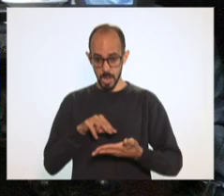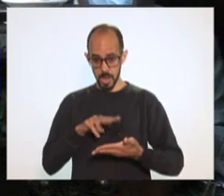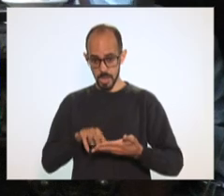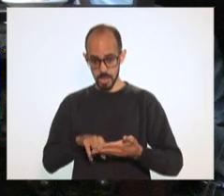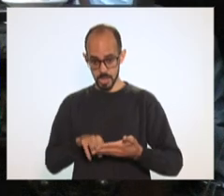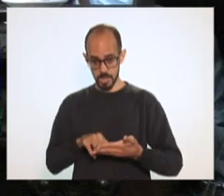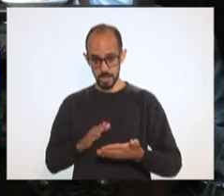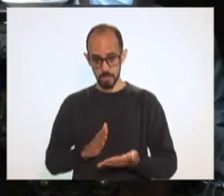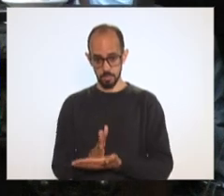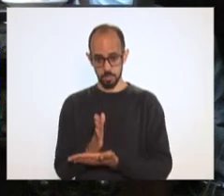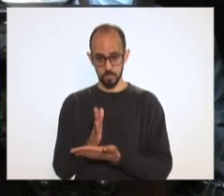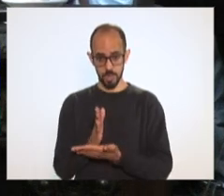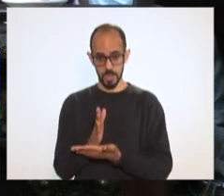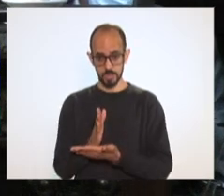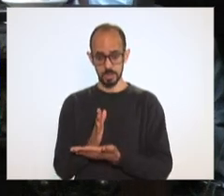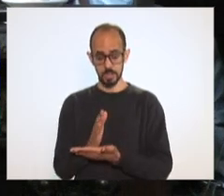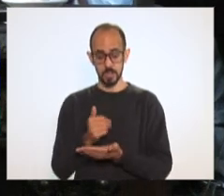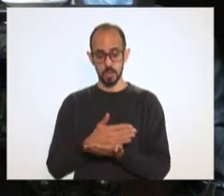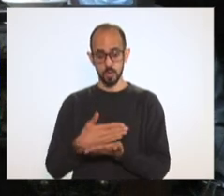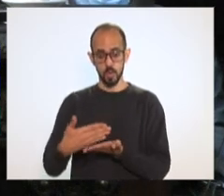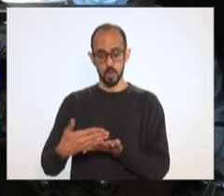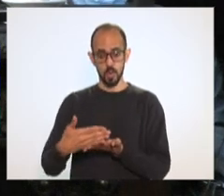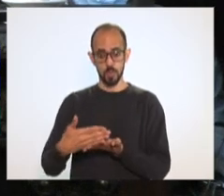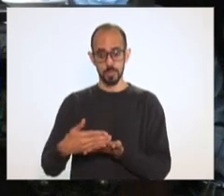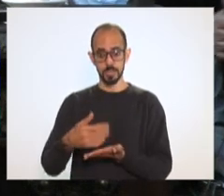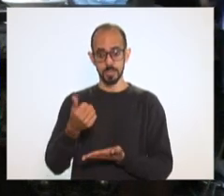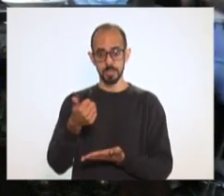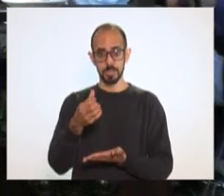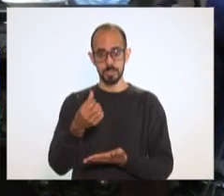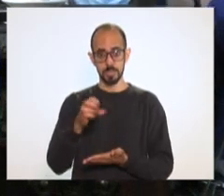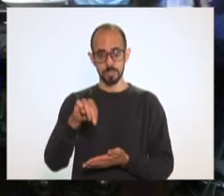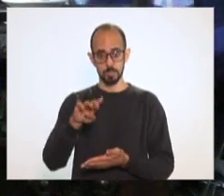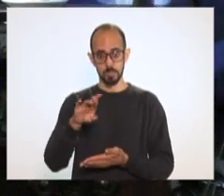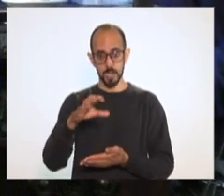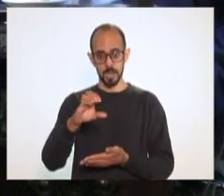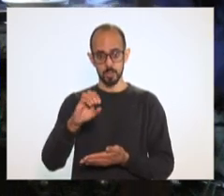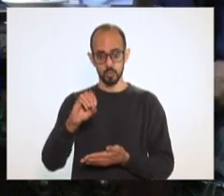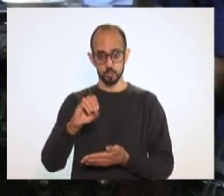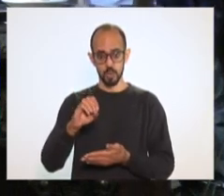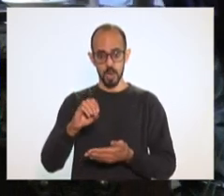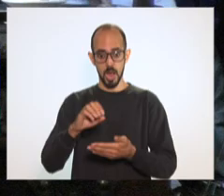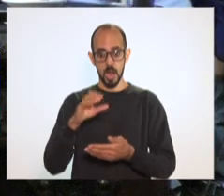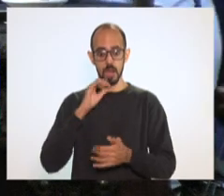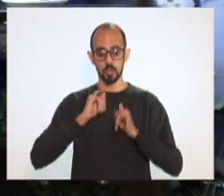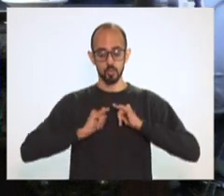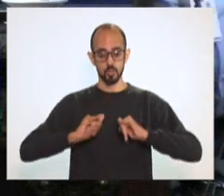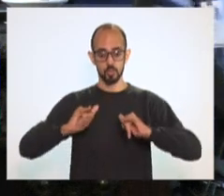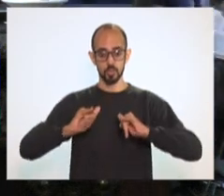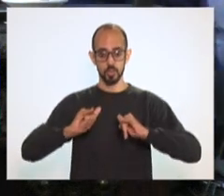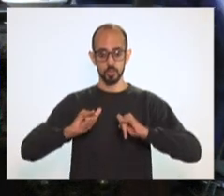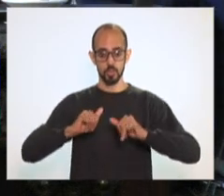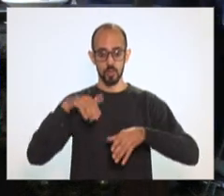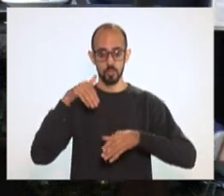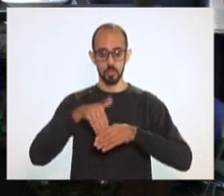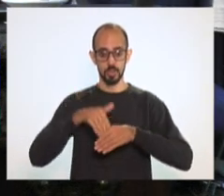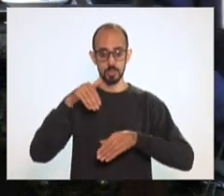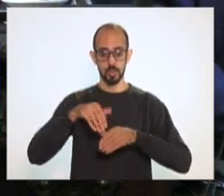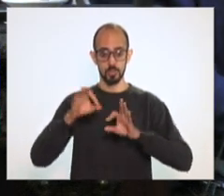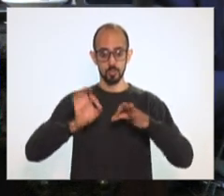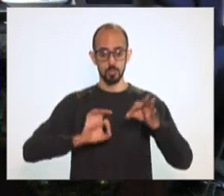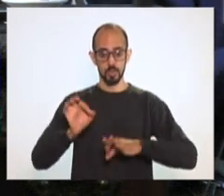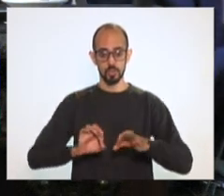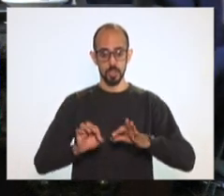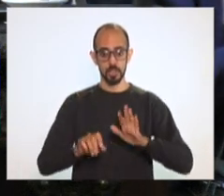ordem da segunda sessão extraordinária do dia 16 de março. Anuncio, em regime de urgência, em votação, em discussão única, projeto de lei